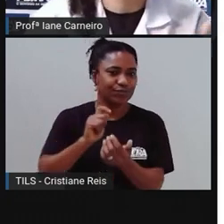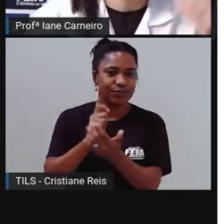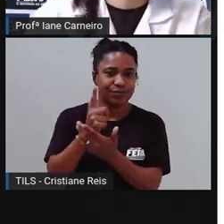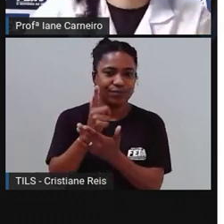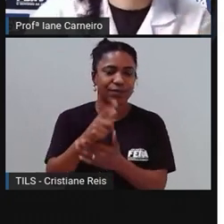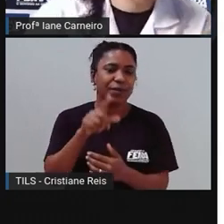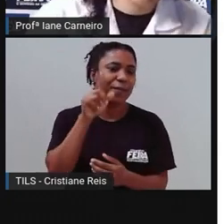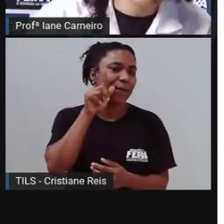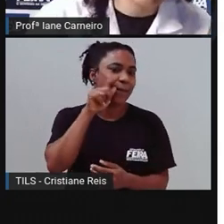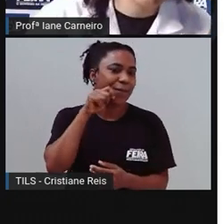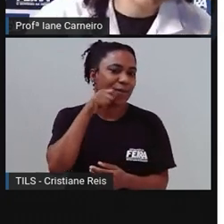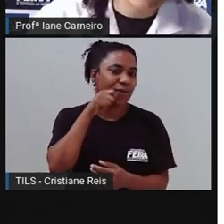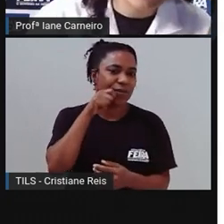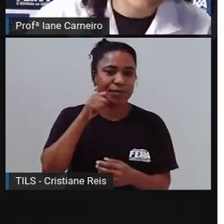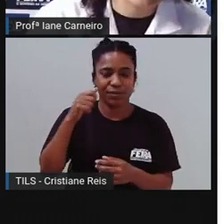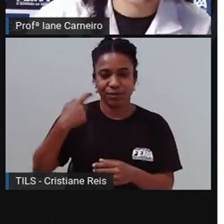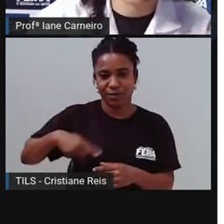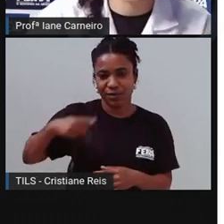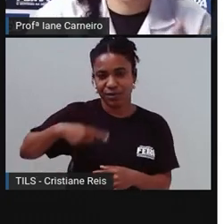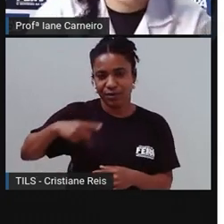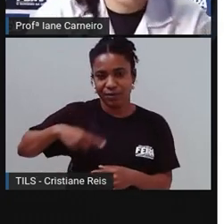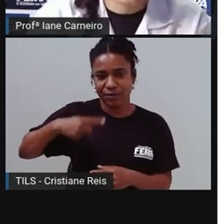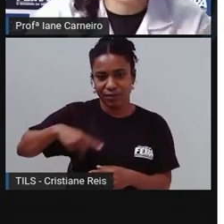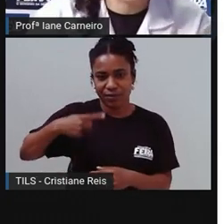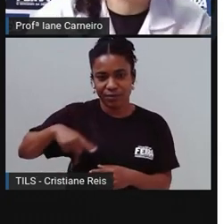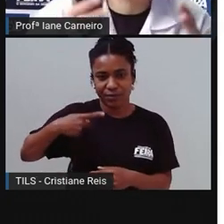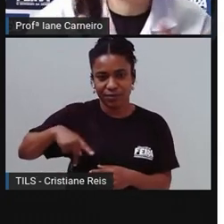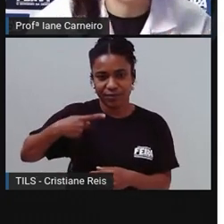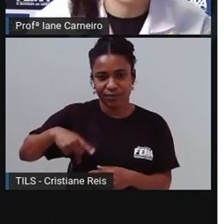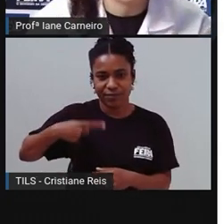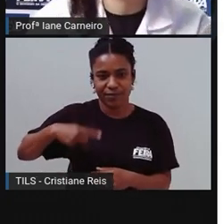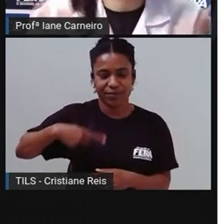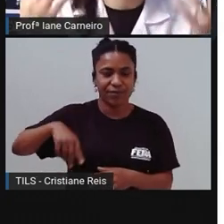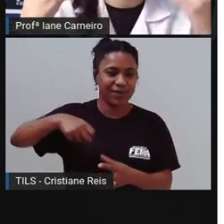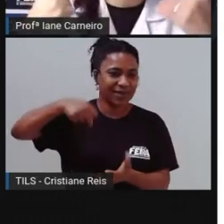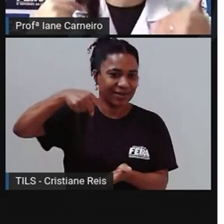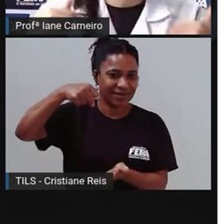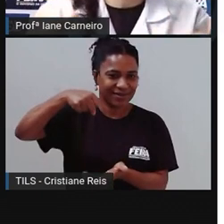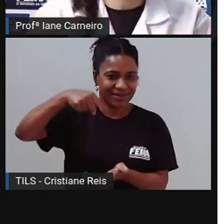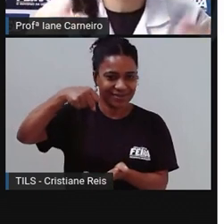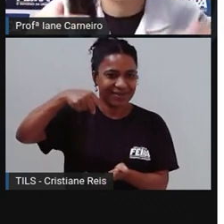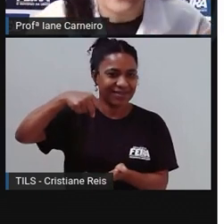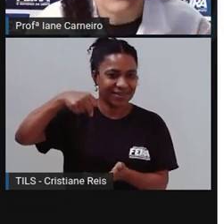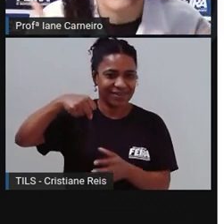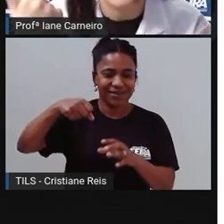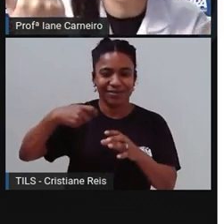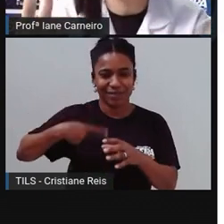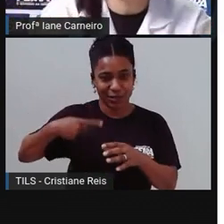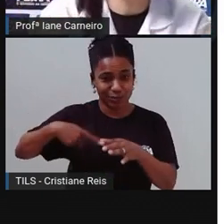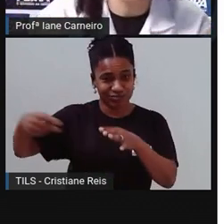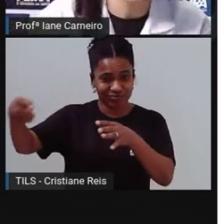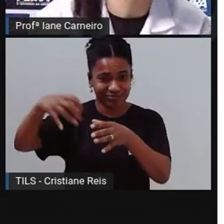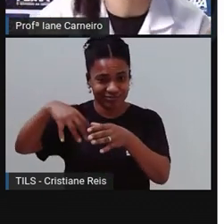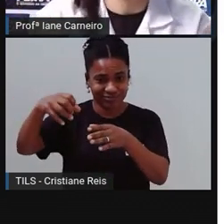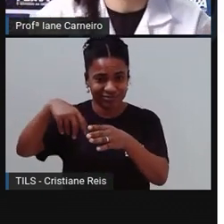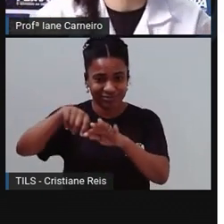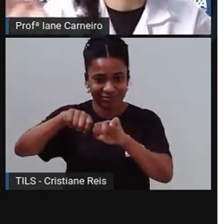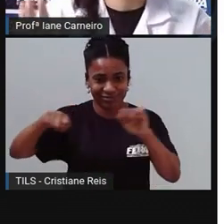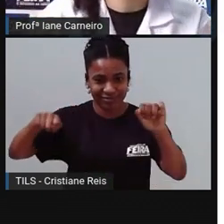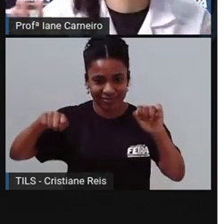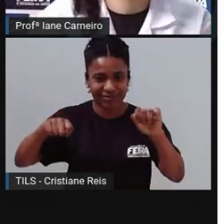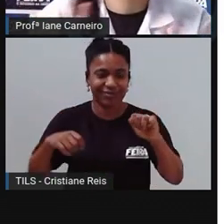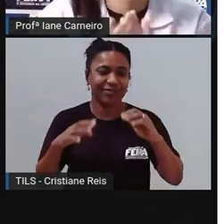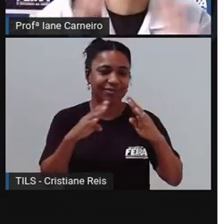a Pro compra compra o pão e vem no saco plástico, e a Pro reutiliza o saco na lixeira do banheiro, por